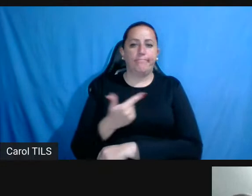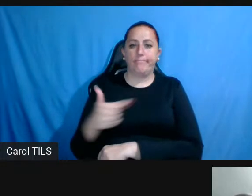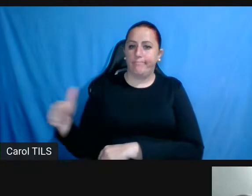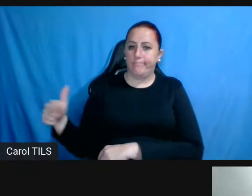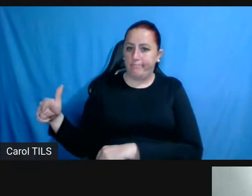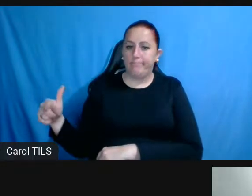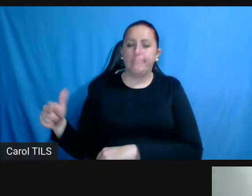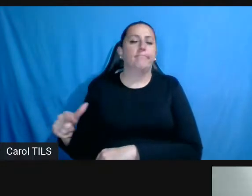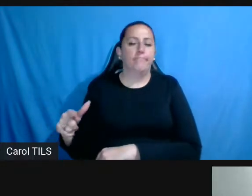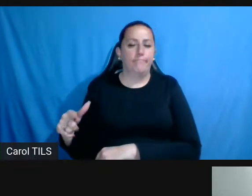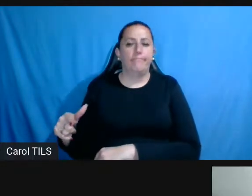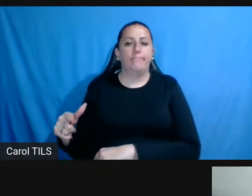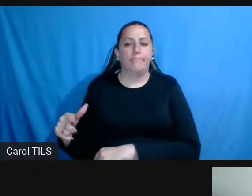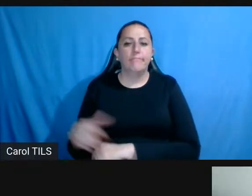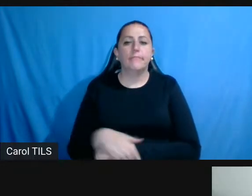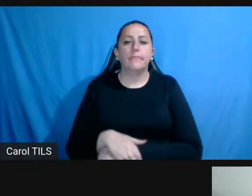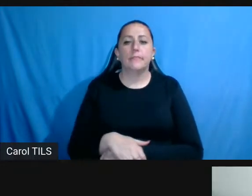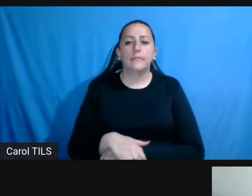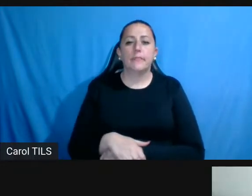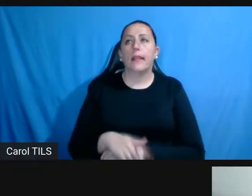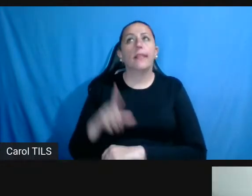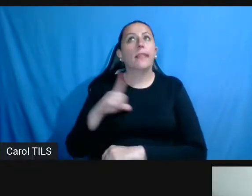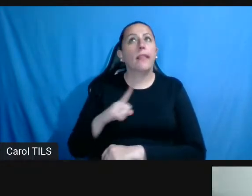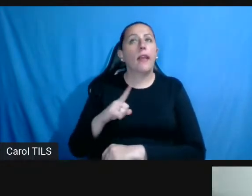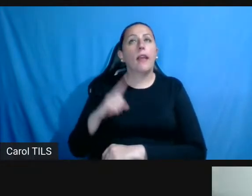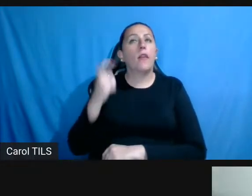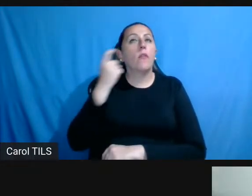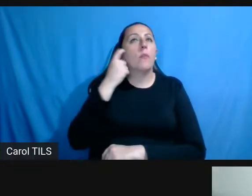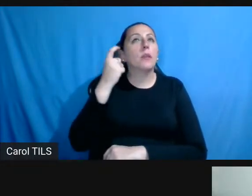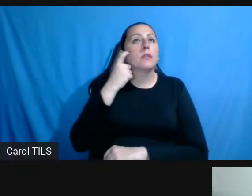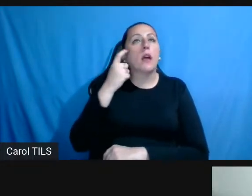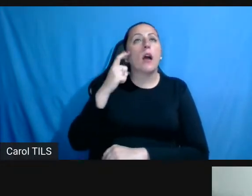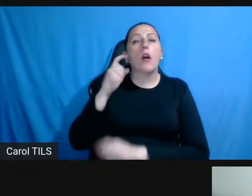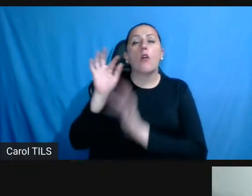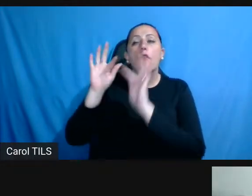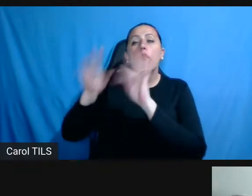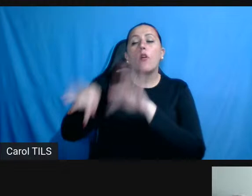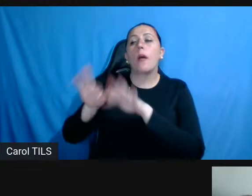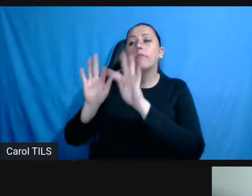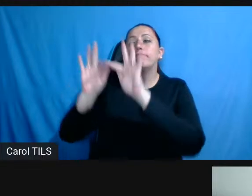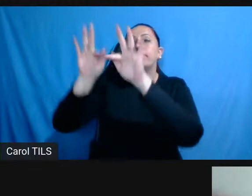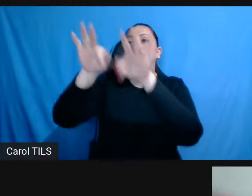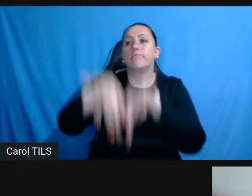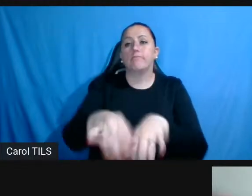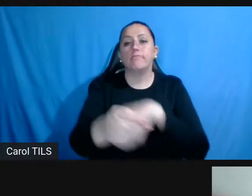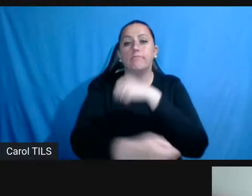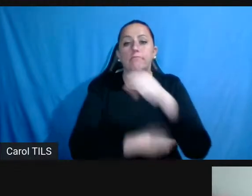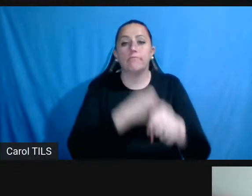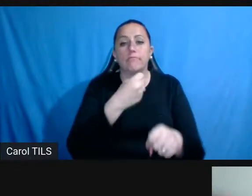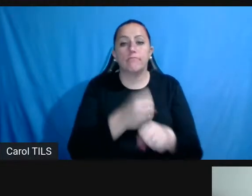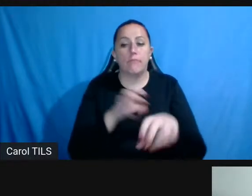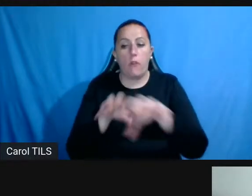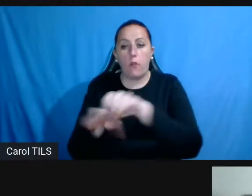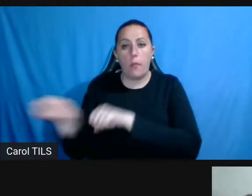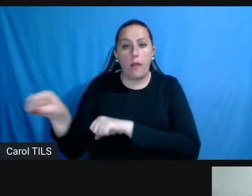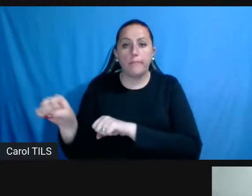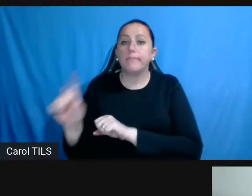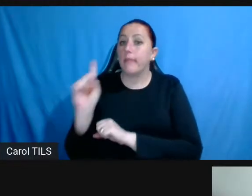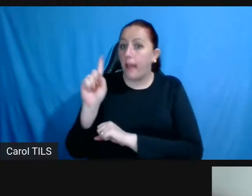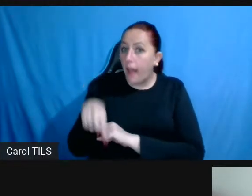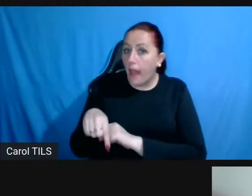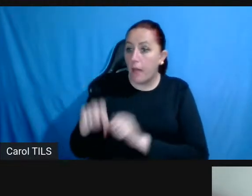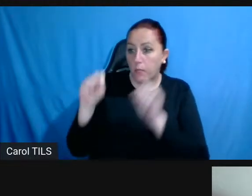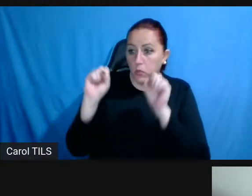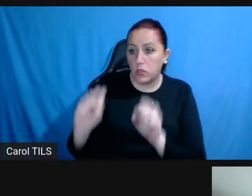tem isso, ele tem a perspectiva de se formar lá no final do ano, lá em 15 de janeiro. Tá. É possível, aguarde